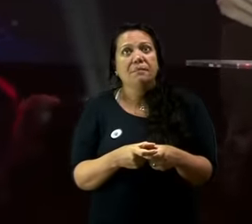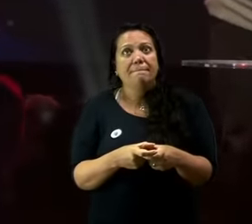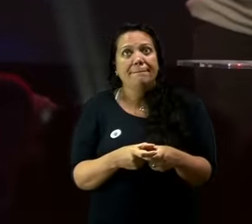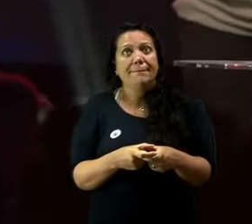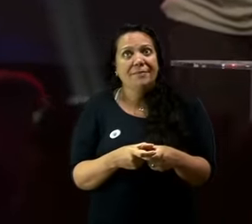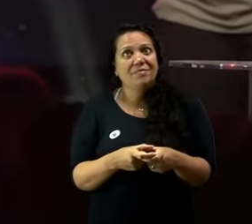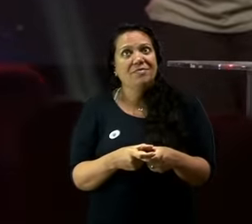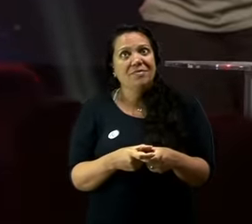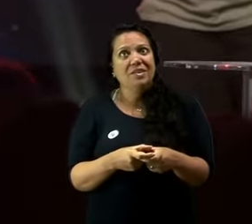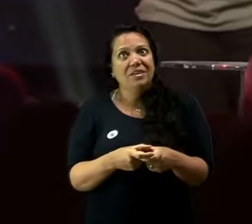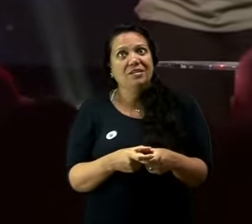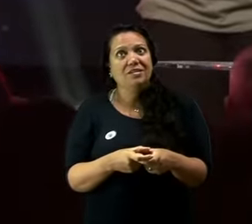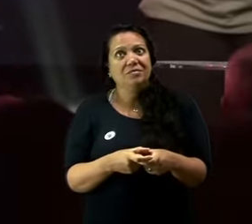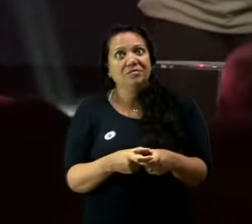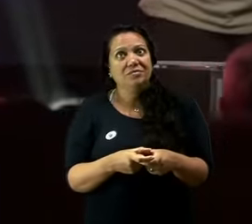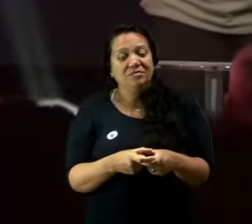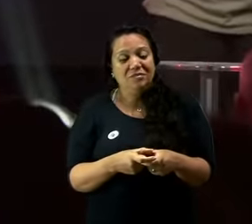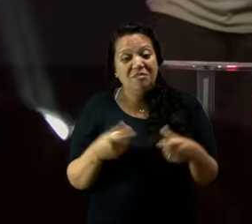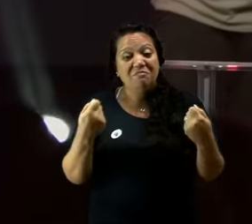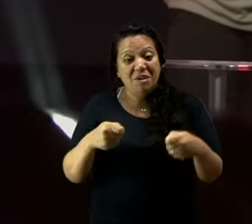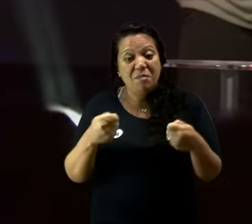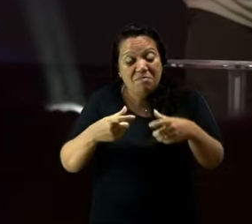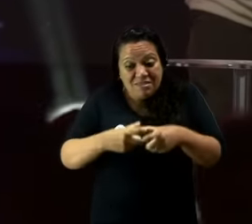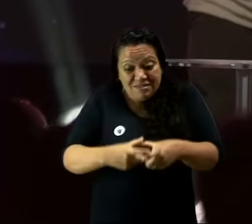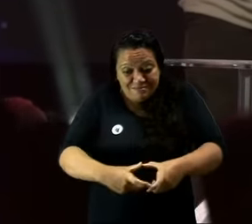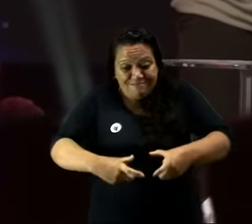Jacobina vai ter que largar essa tenda,